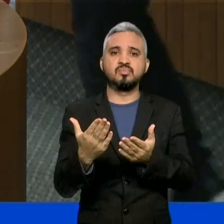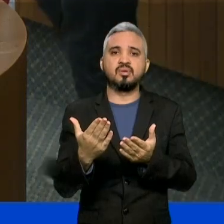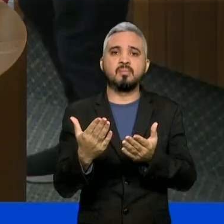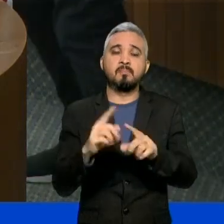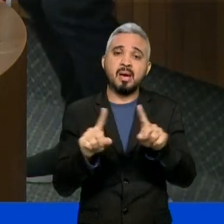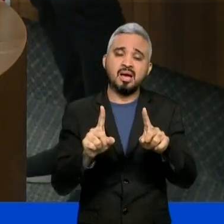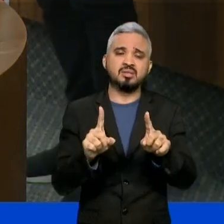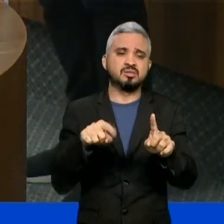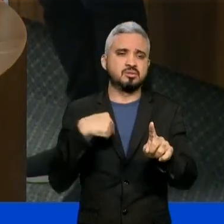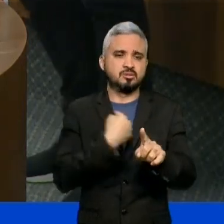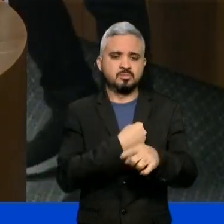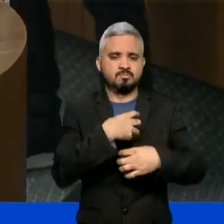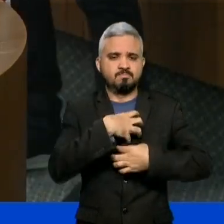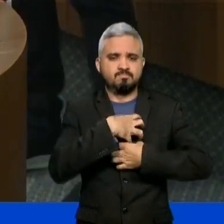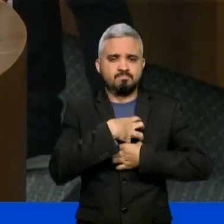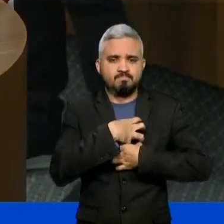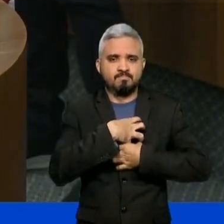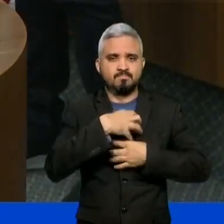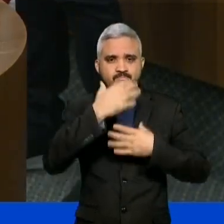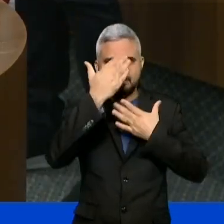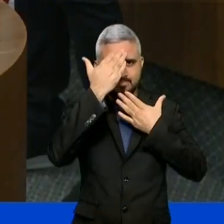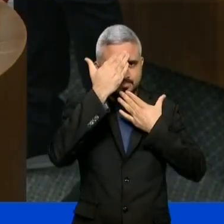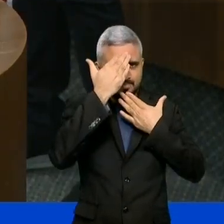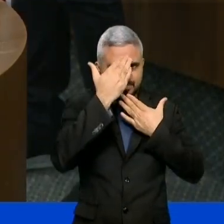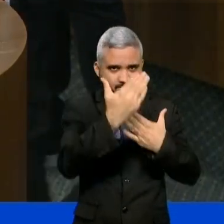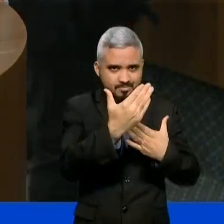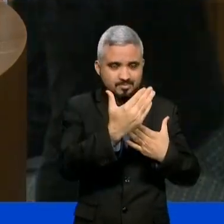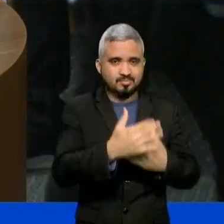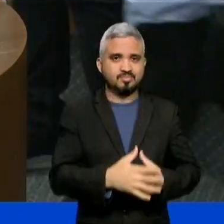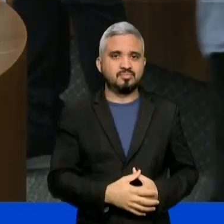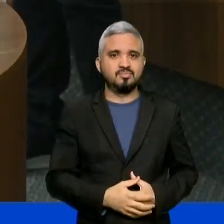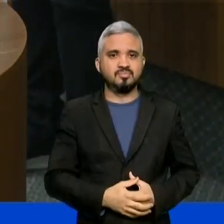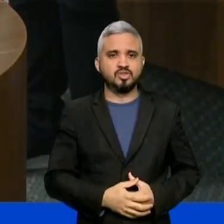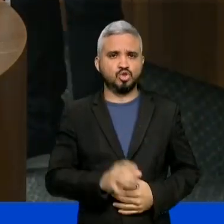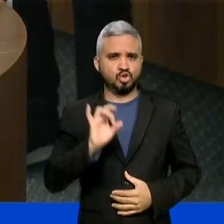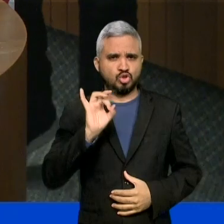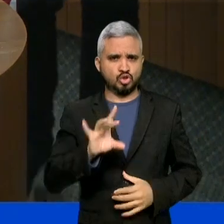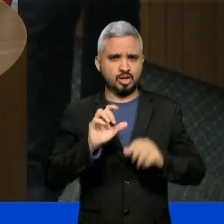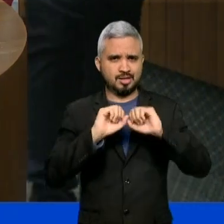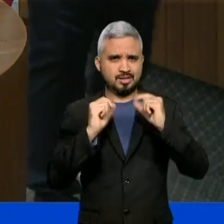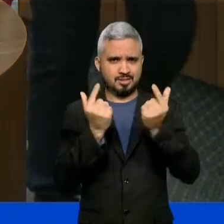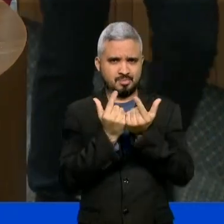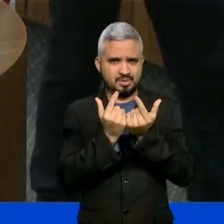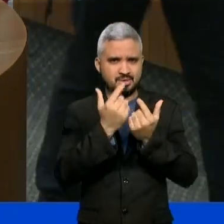gratidão não apenas do Poder Legislativo, ele é um sentimento de gratidão